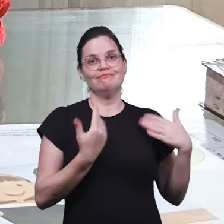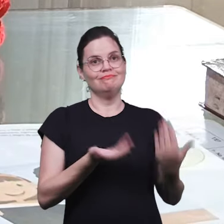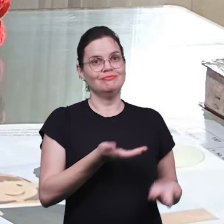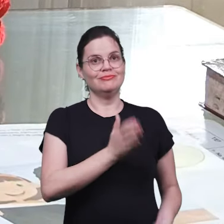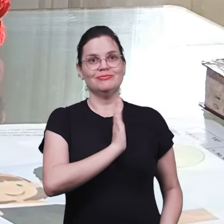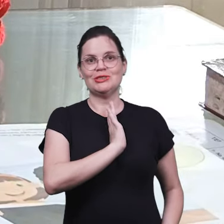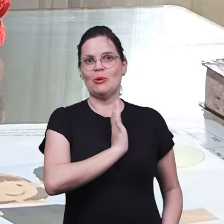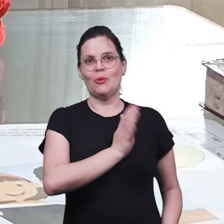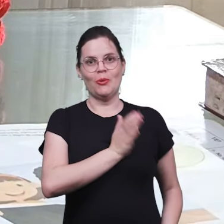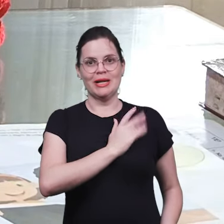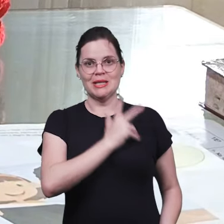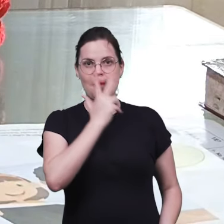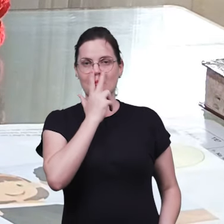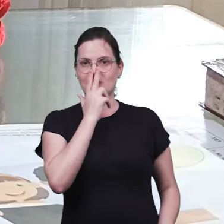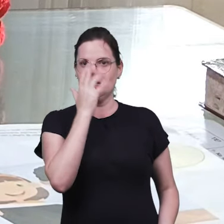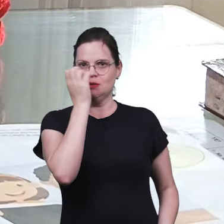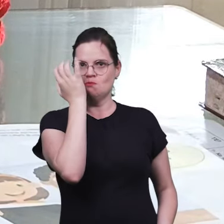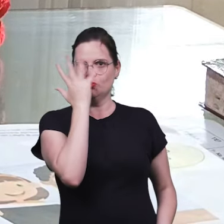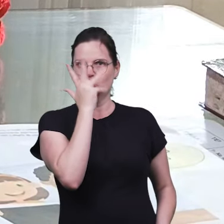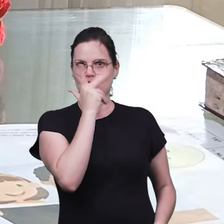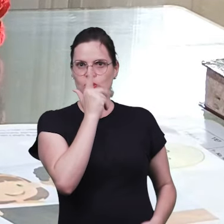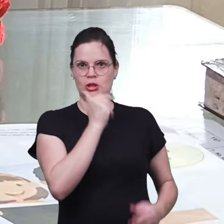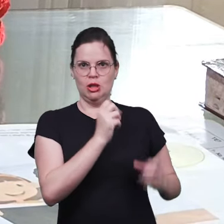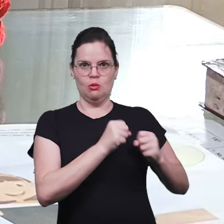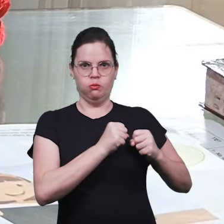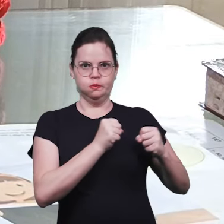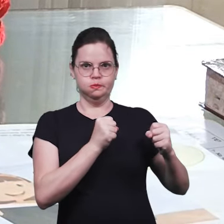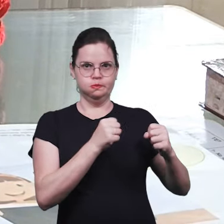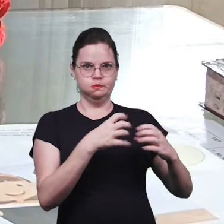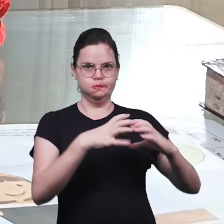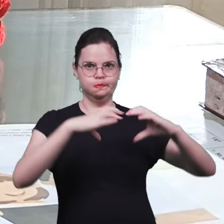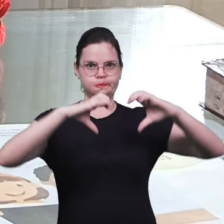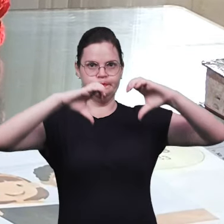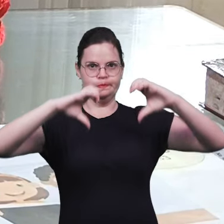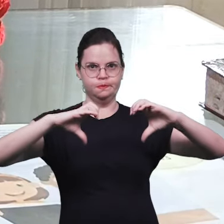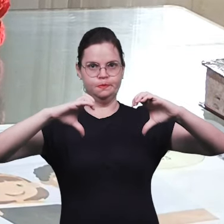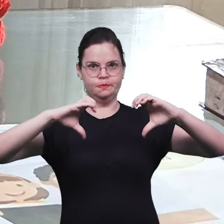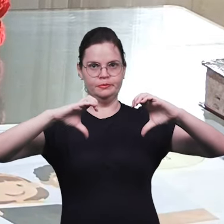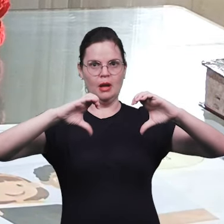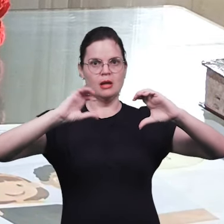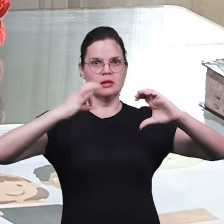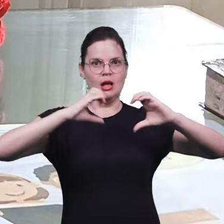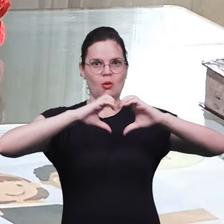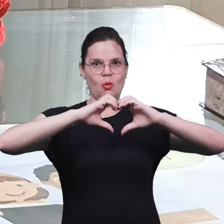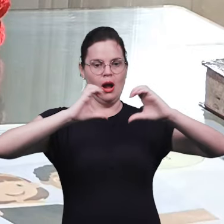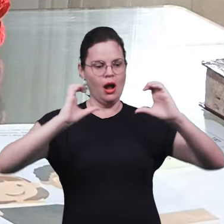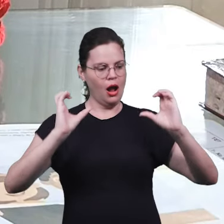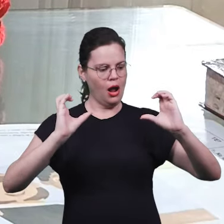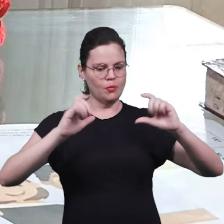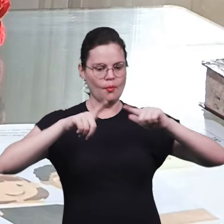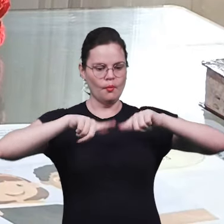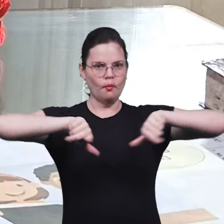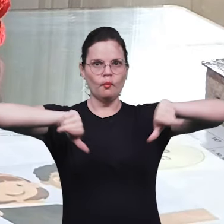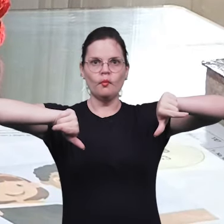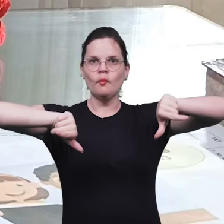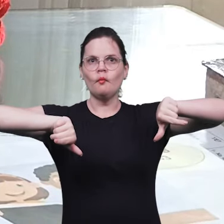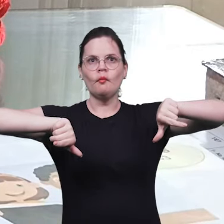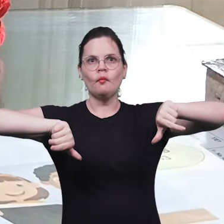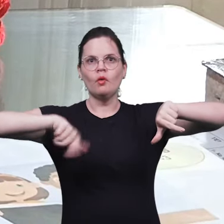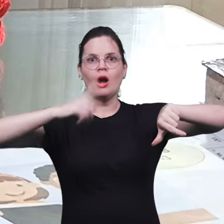Aparentemente aquele coração, olha, ele cresceu, mas por dentro, olha, ele estava